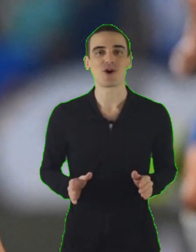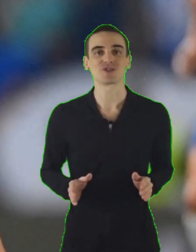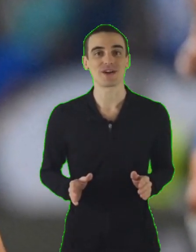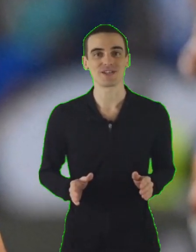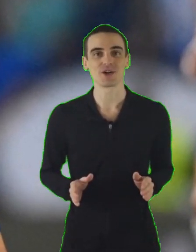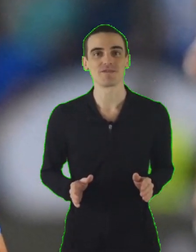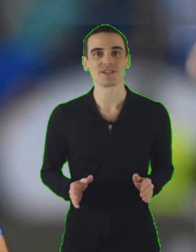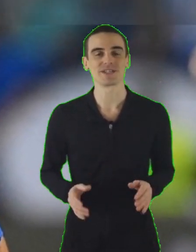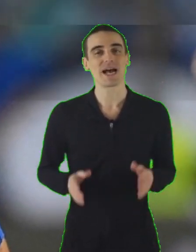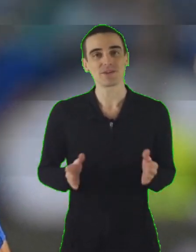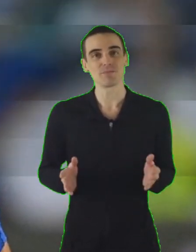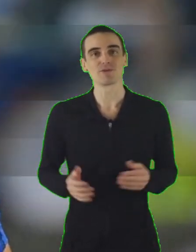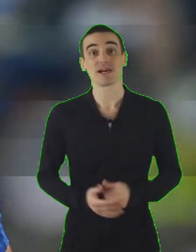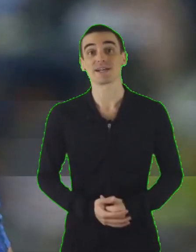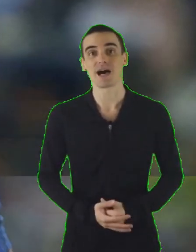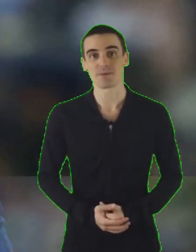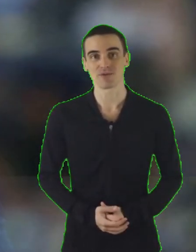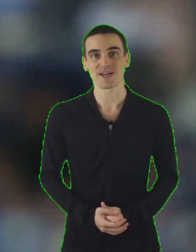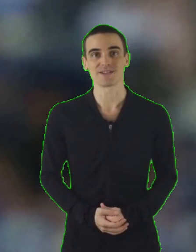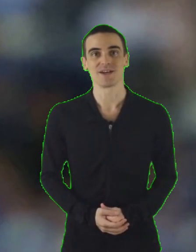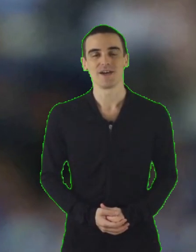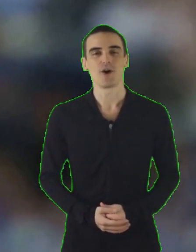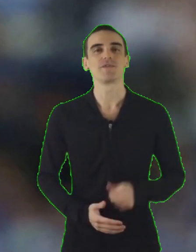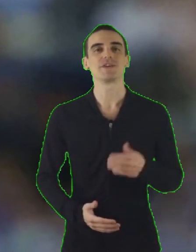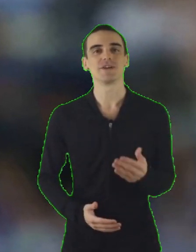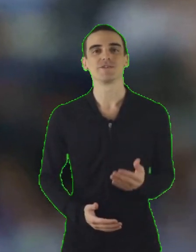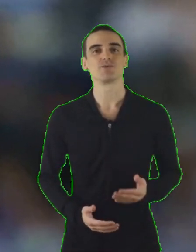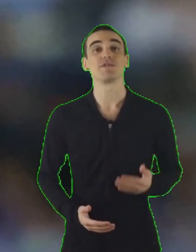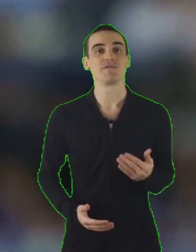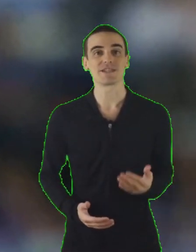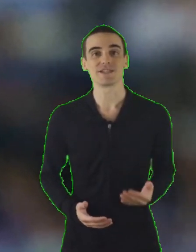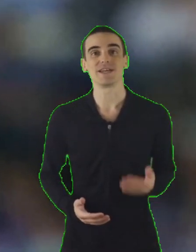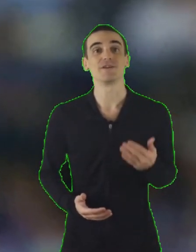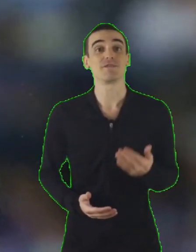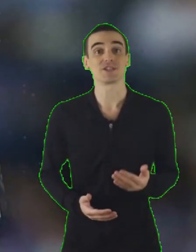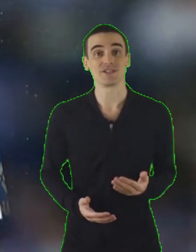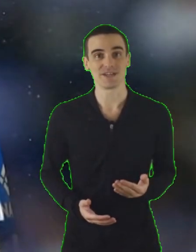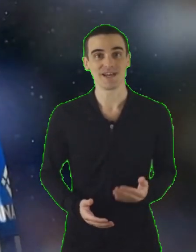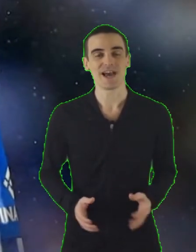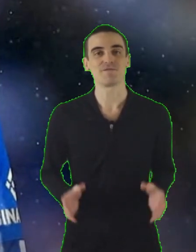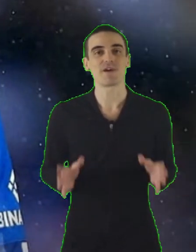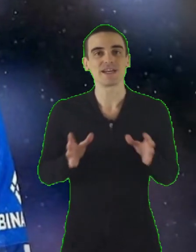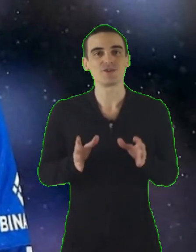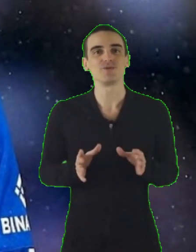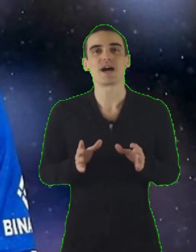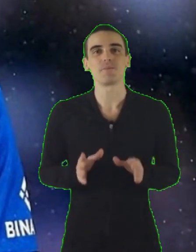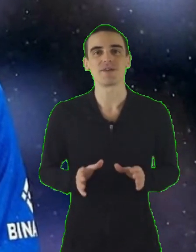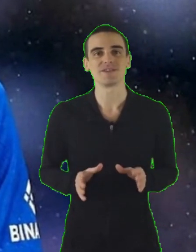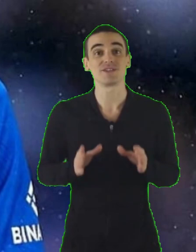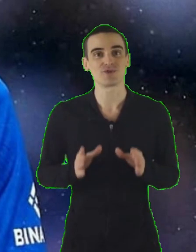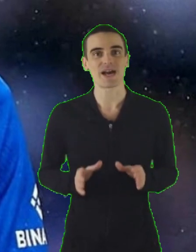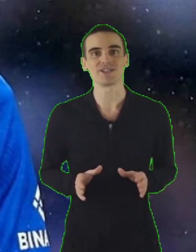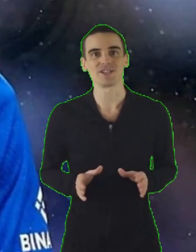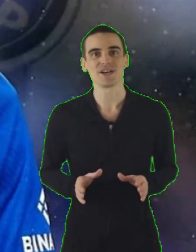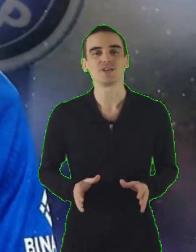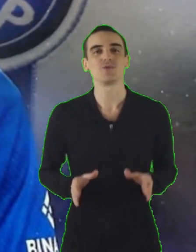21 anos e jogador do Porto, de Portugal, vencendo a concorrência do Internacional. O contrato a ser assinado é de 1 temporada, com a possibilidade